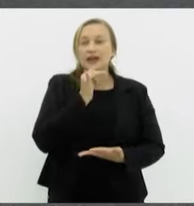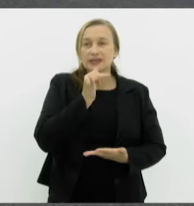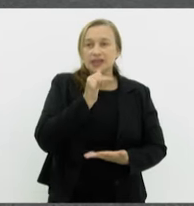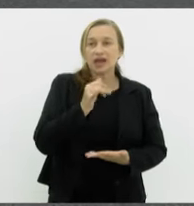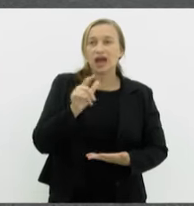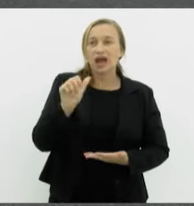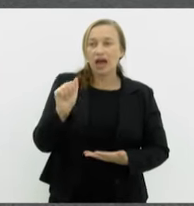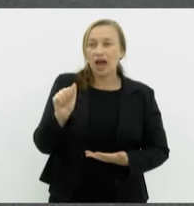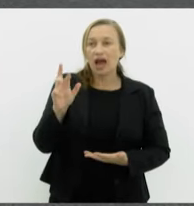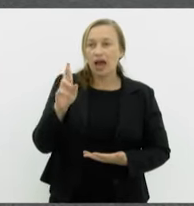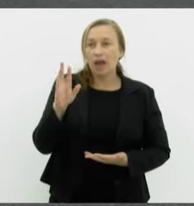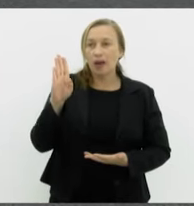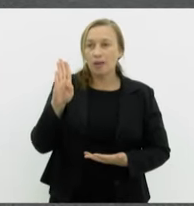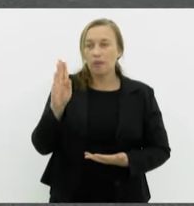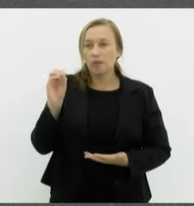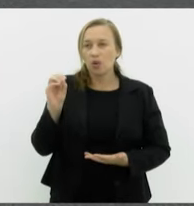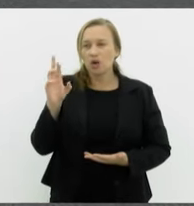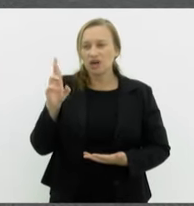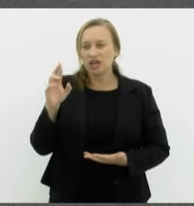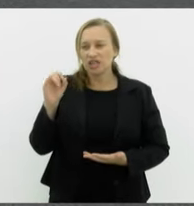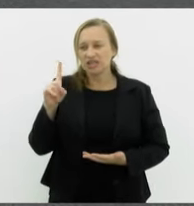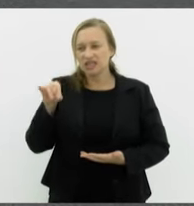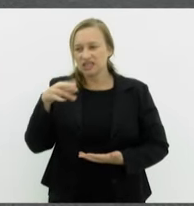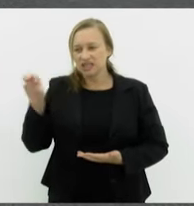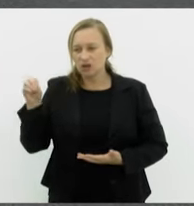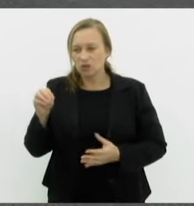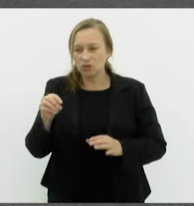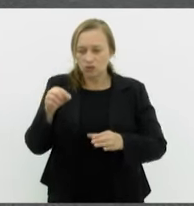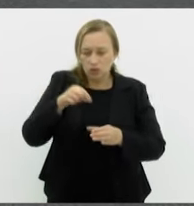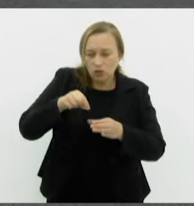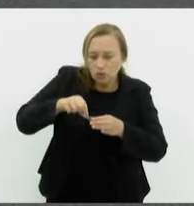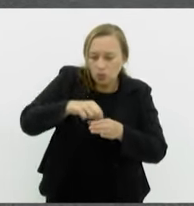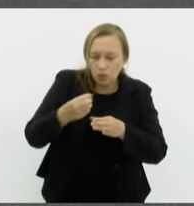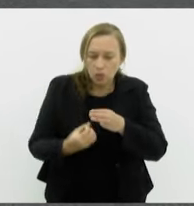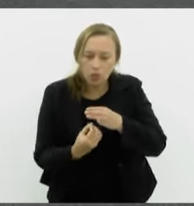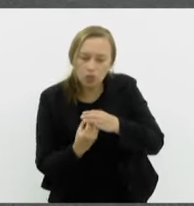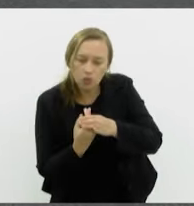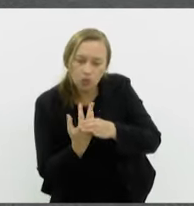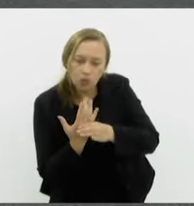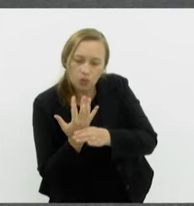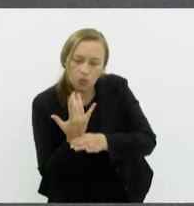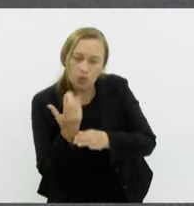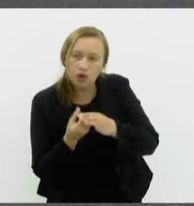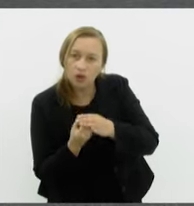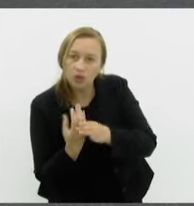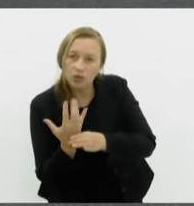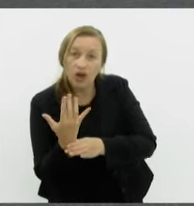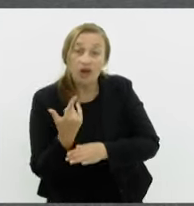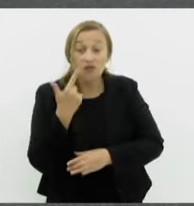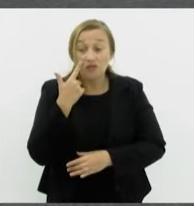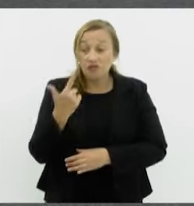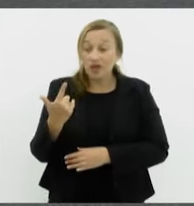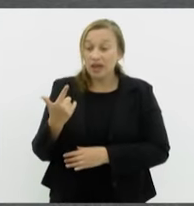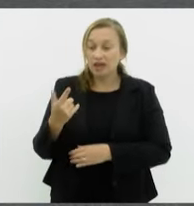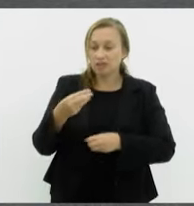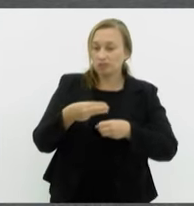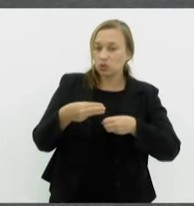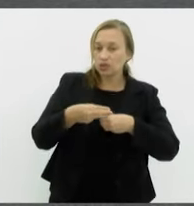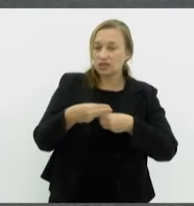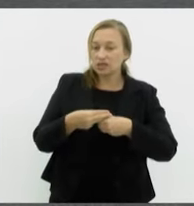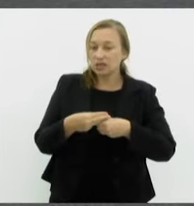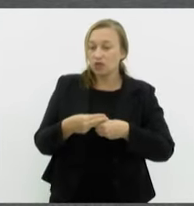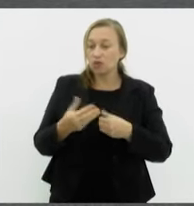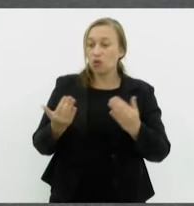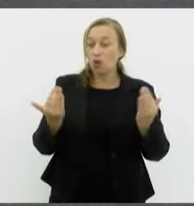arborização teria que ter uma forma de medir cada município, naquele ano,